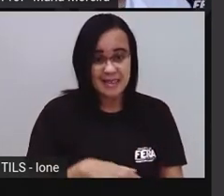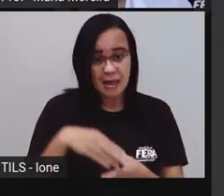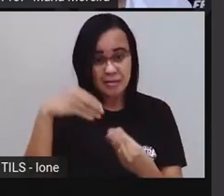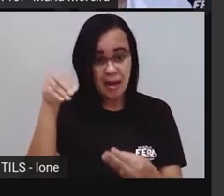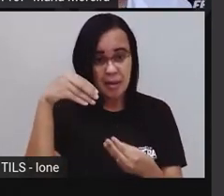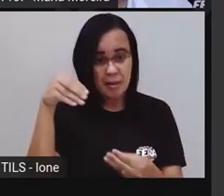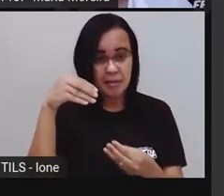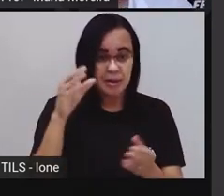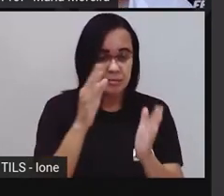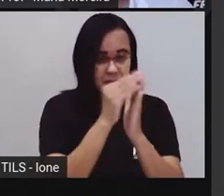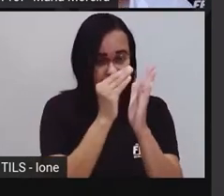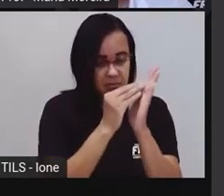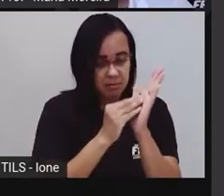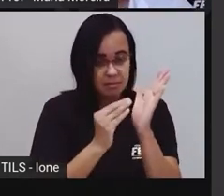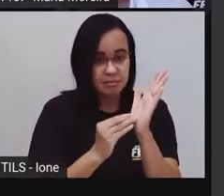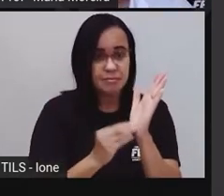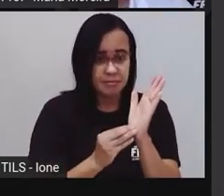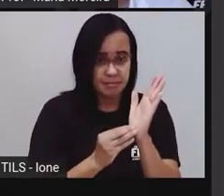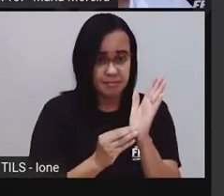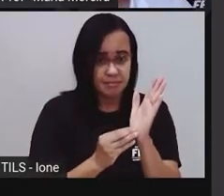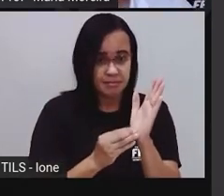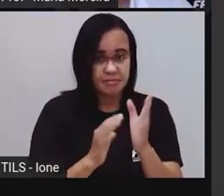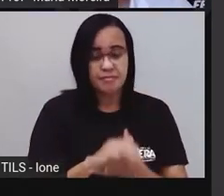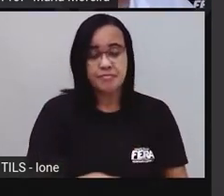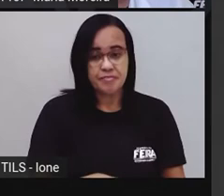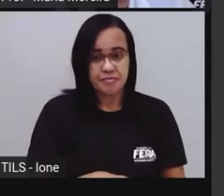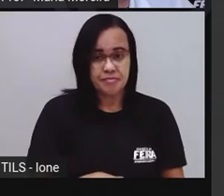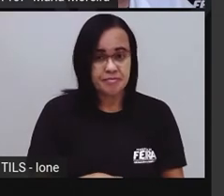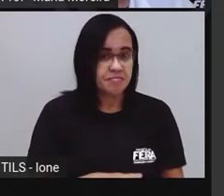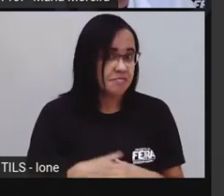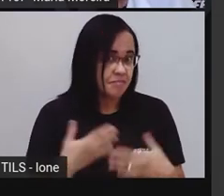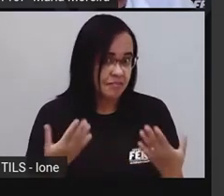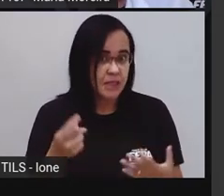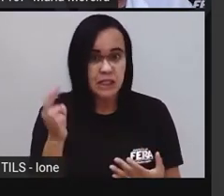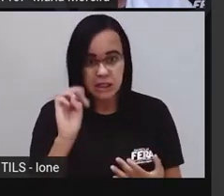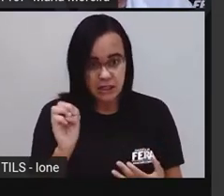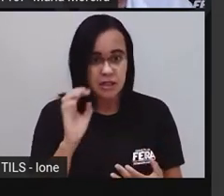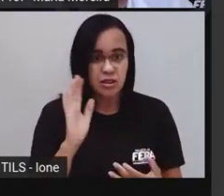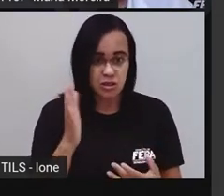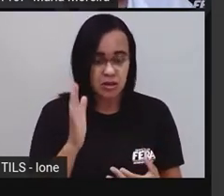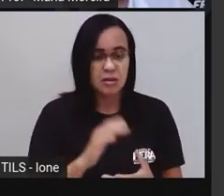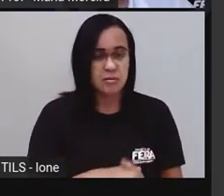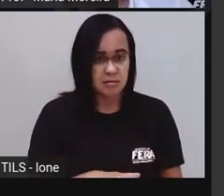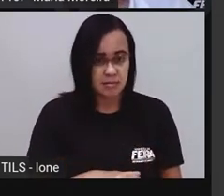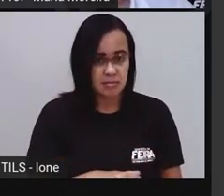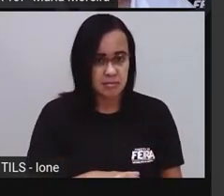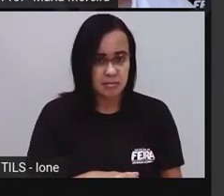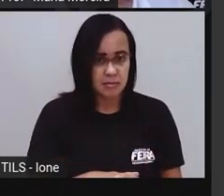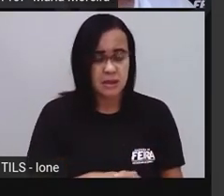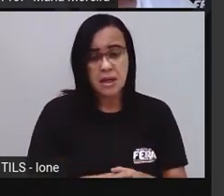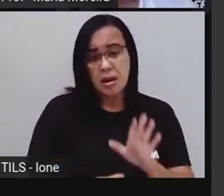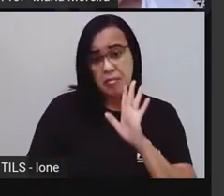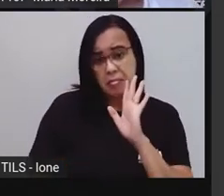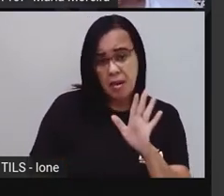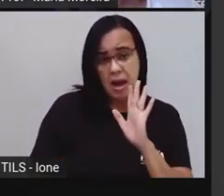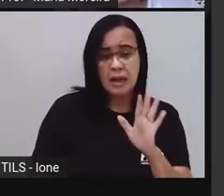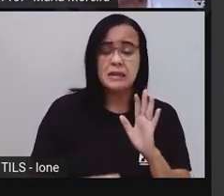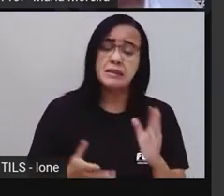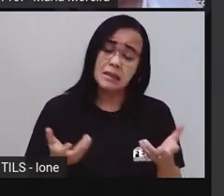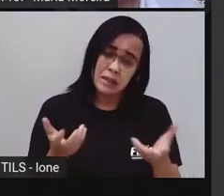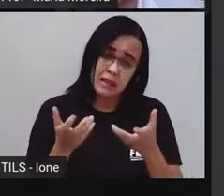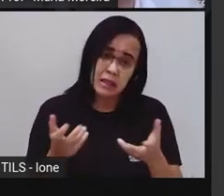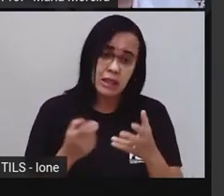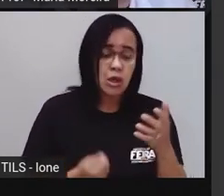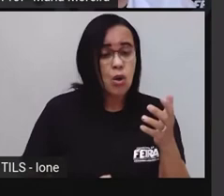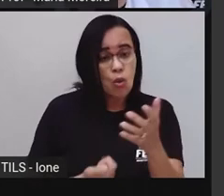em mim do que esse 30 aí quer r$ 30 que é o que a gente tem aqui até agora é isso mas ainda não ficou satisfeito ele queria